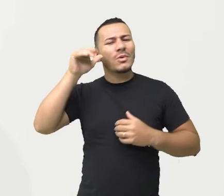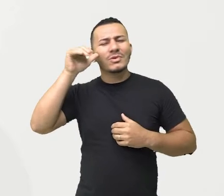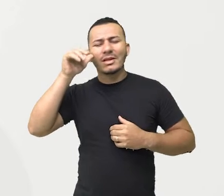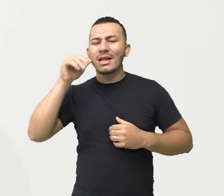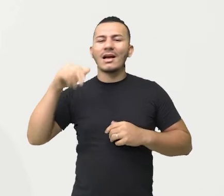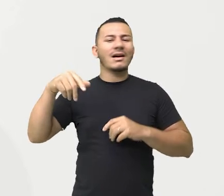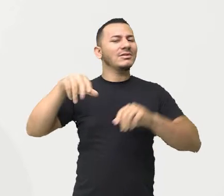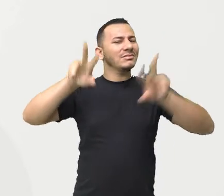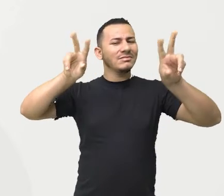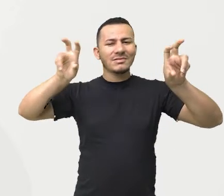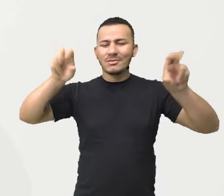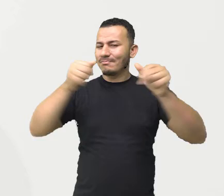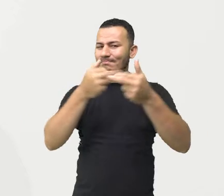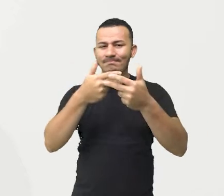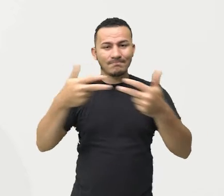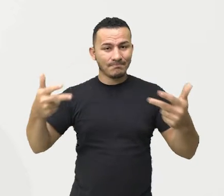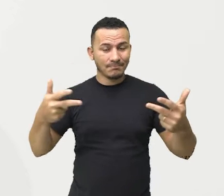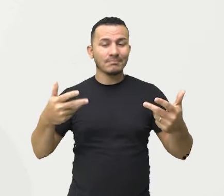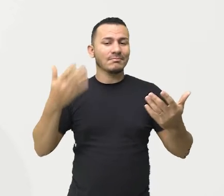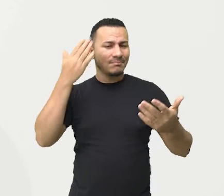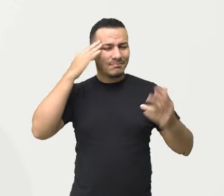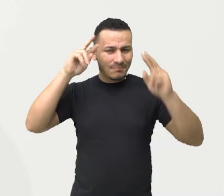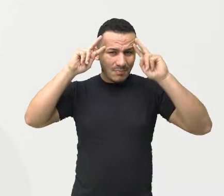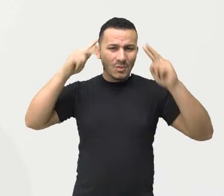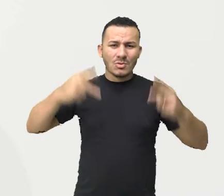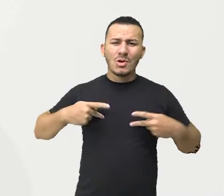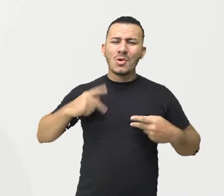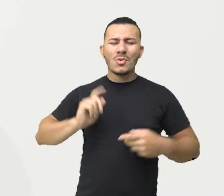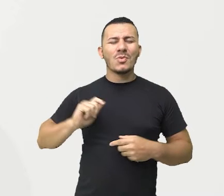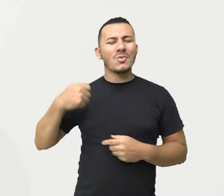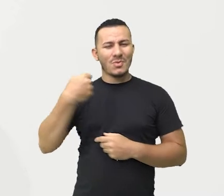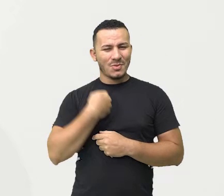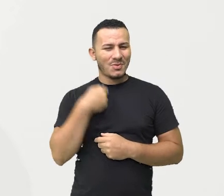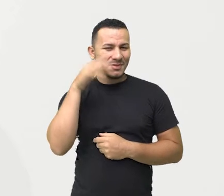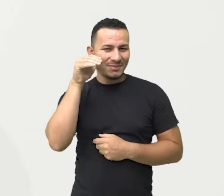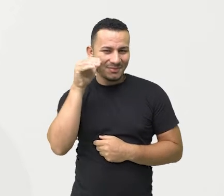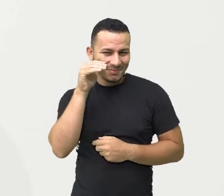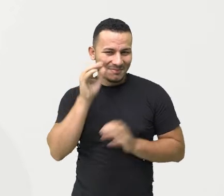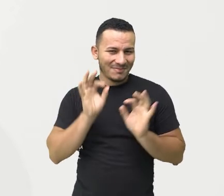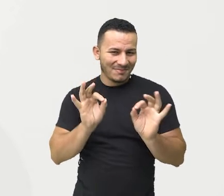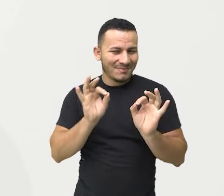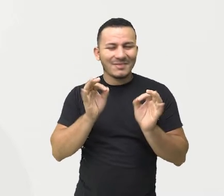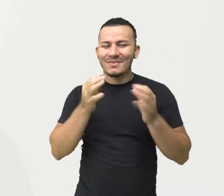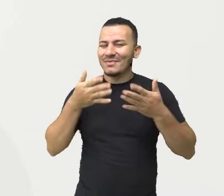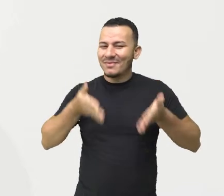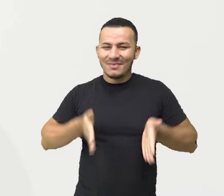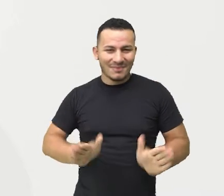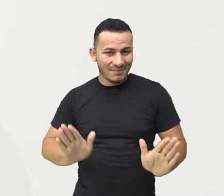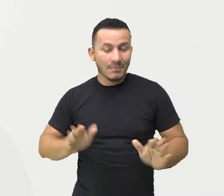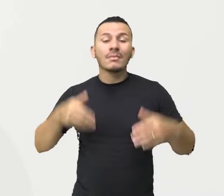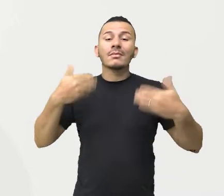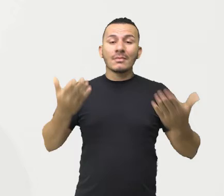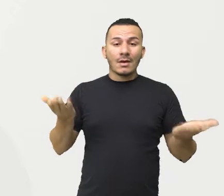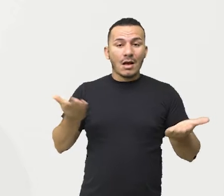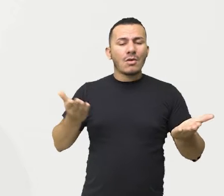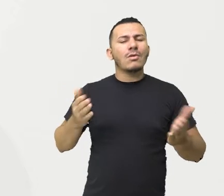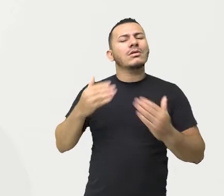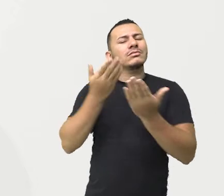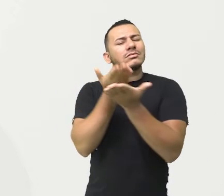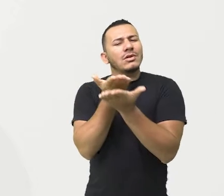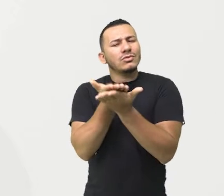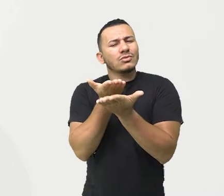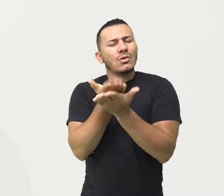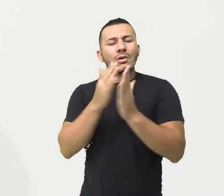de assunto, não é mesmo? O ser humano é um ser curioso por natureza. E nós, Na idade escolar